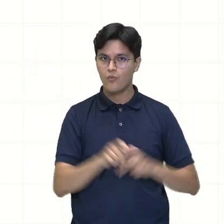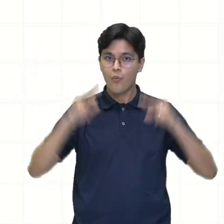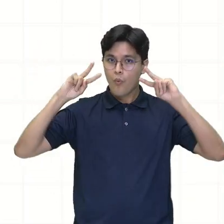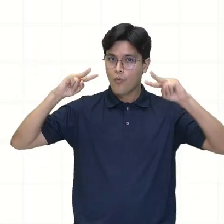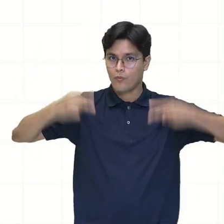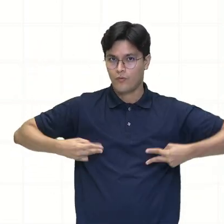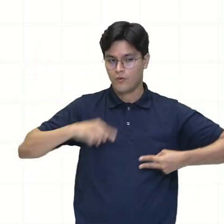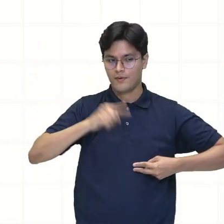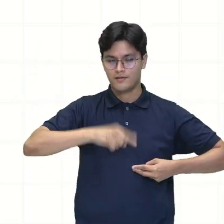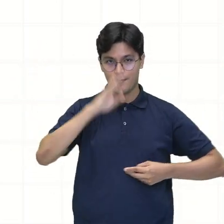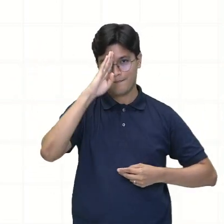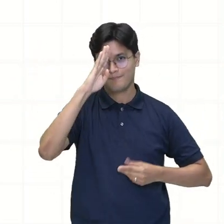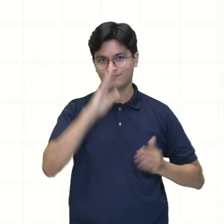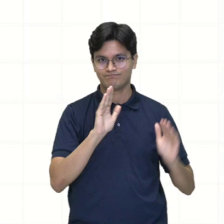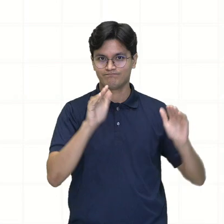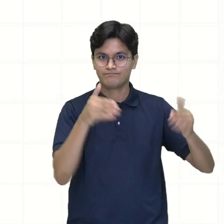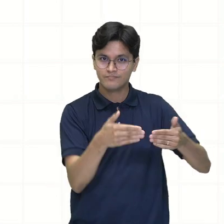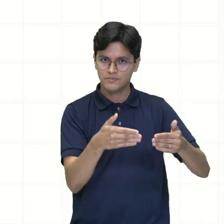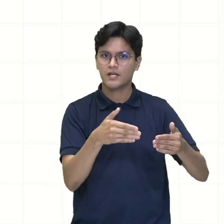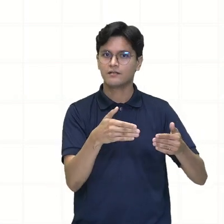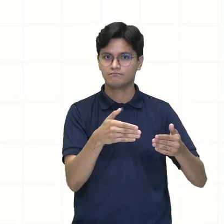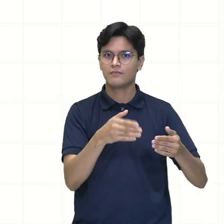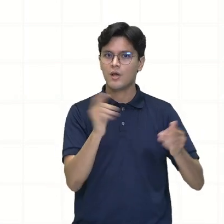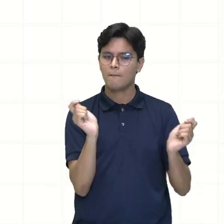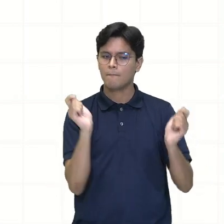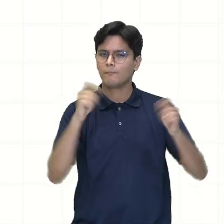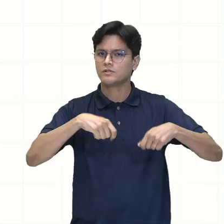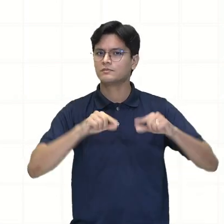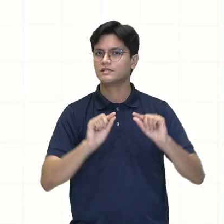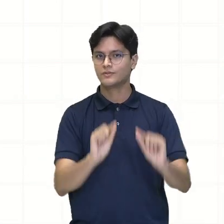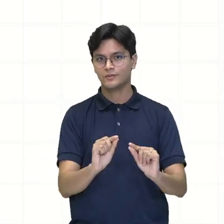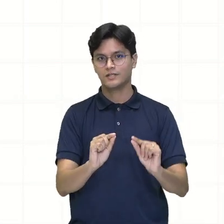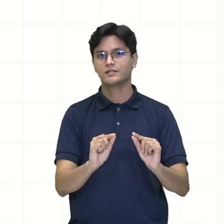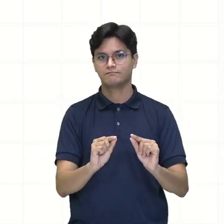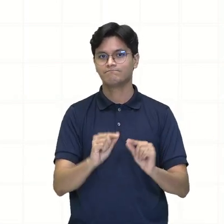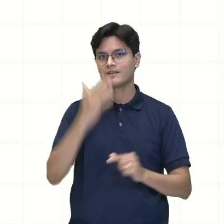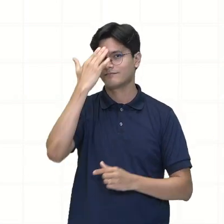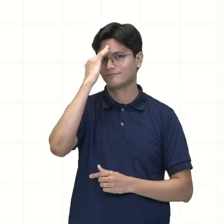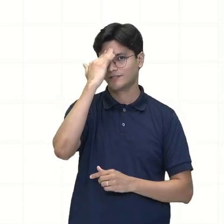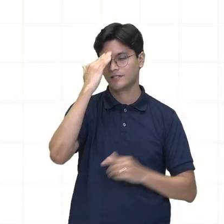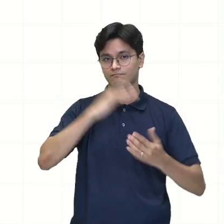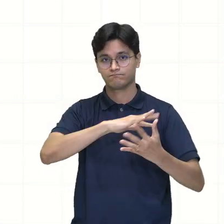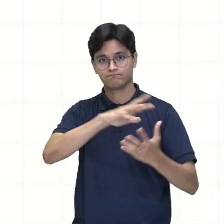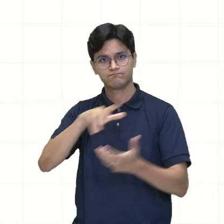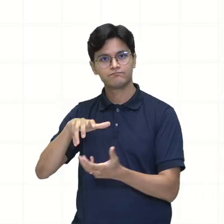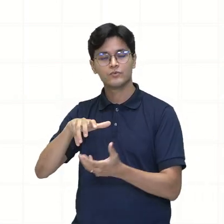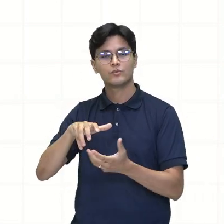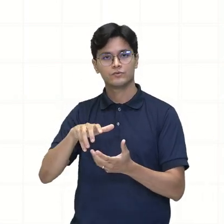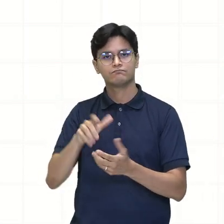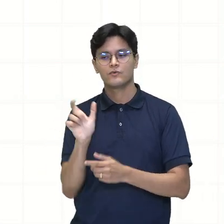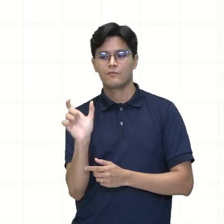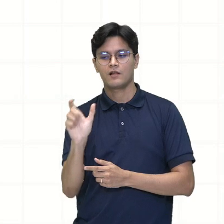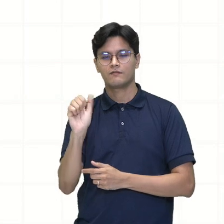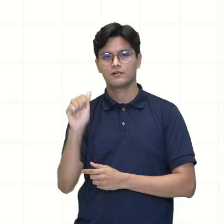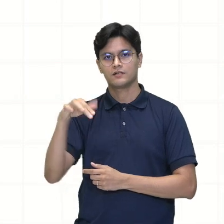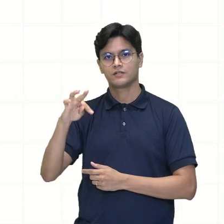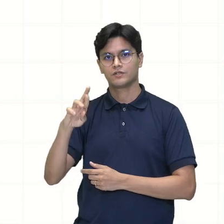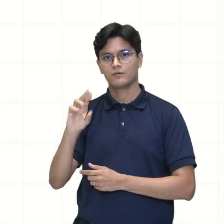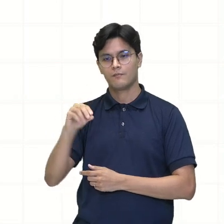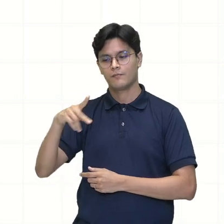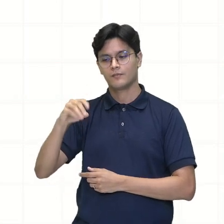o entendimento do mundo. Então, tudo vai girar em torno do homem. Qual é a origem da palavra antropocentrismo,